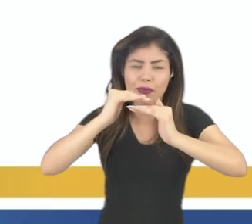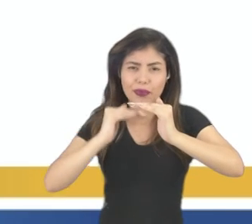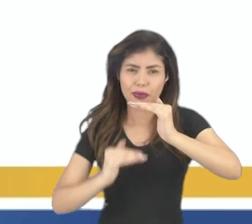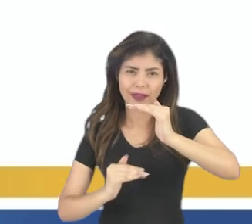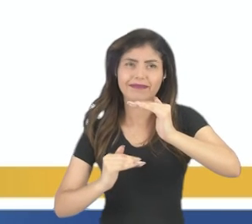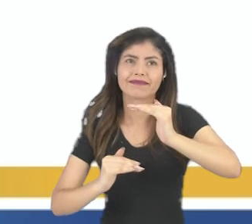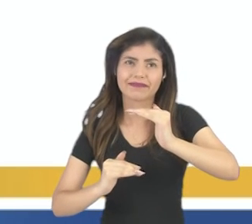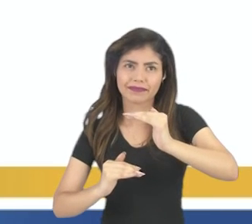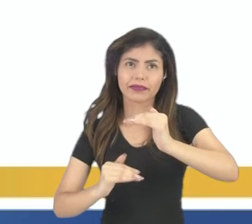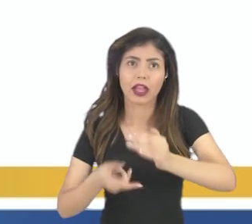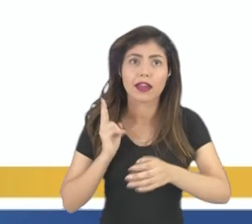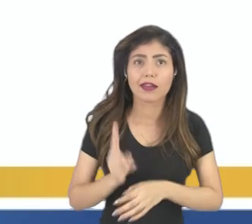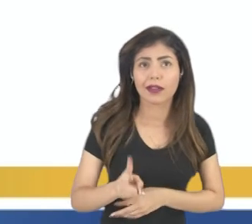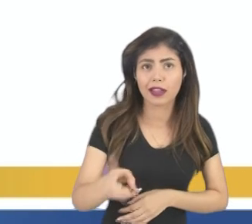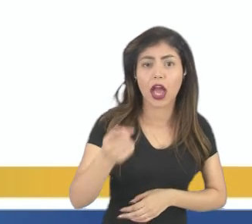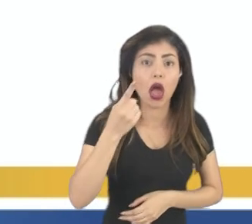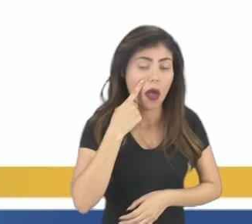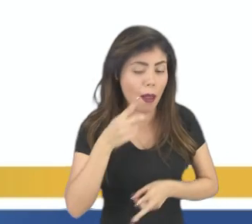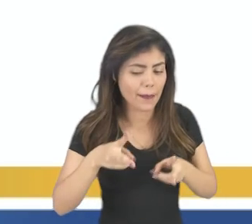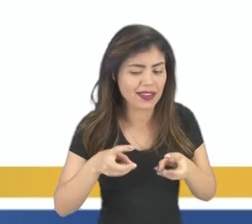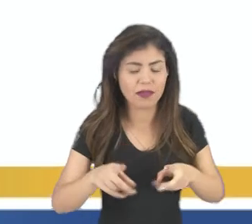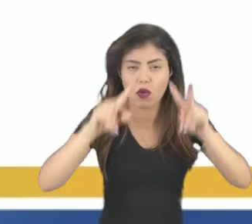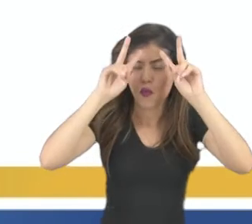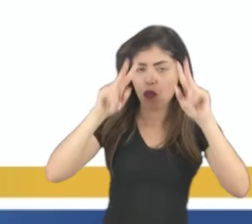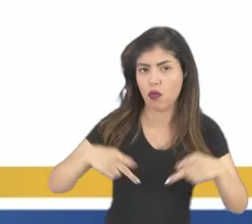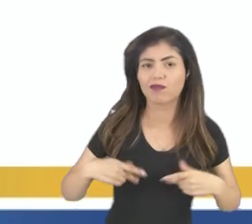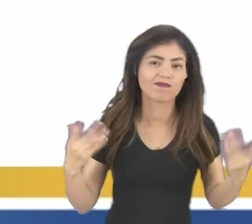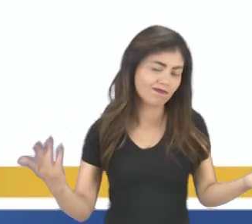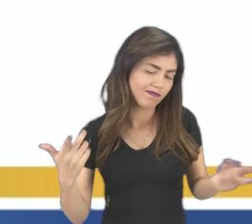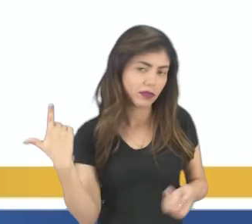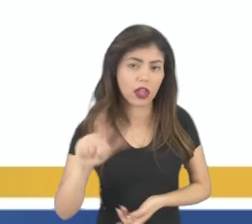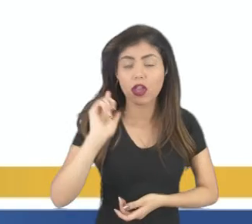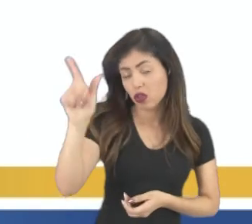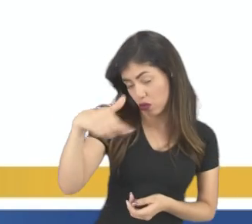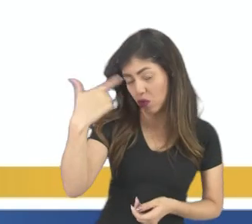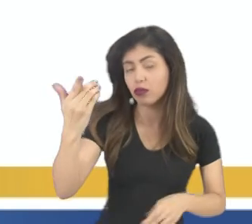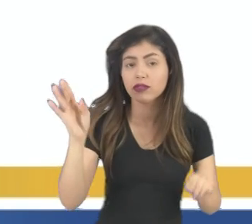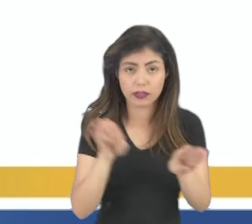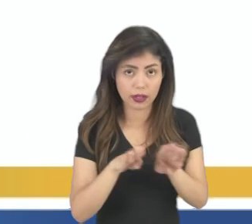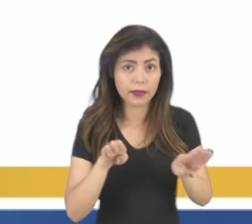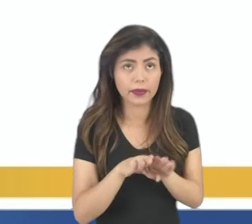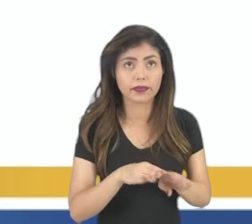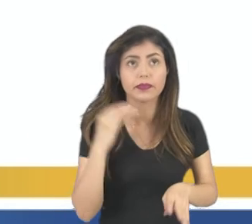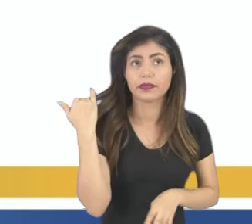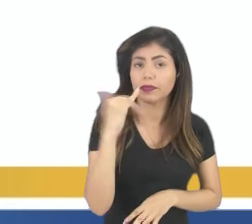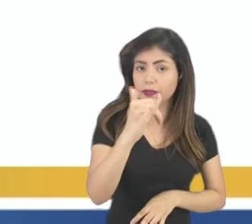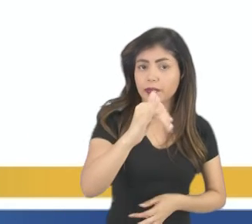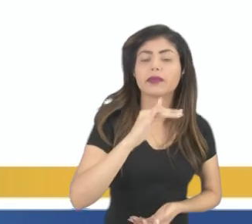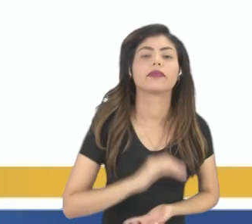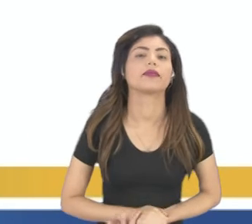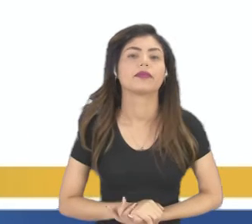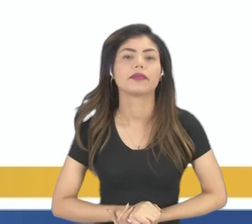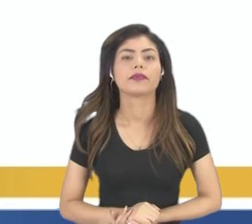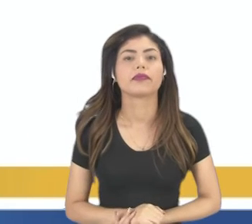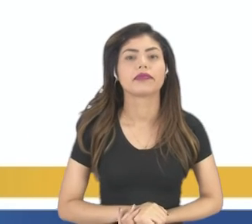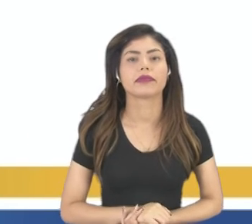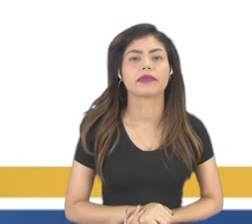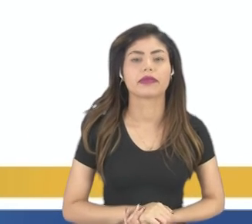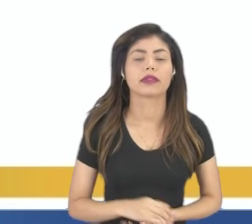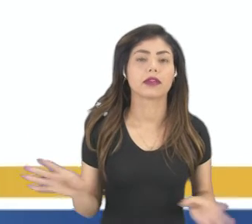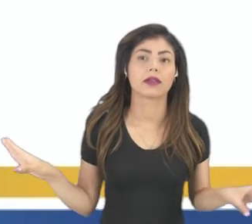baixa e é e não é perceptível bem como Ultra Violeta e várias outras do espectro eletromagnético E